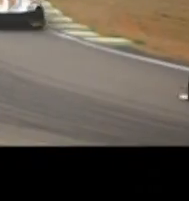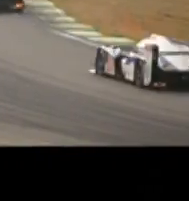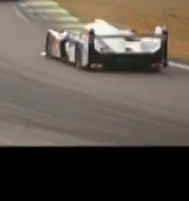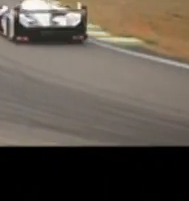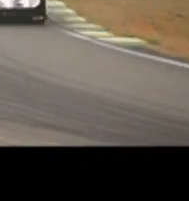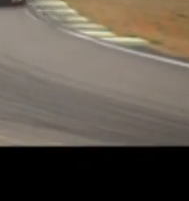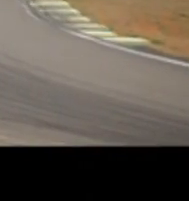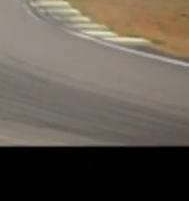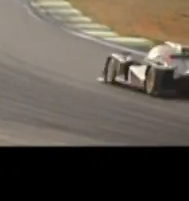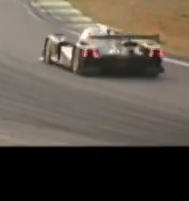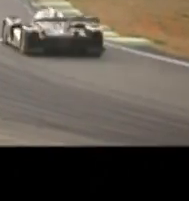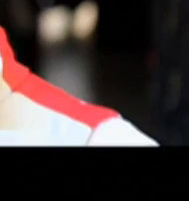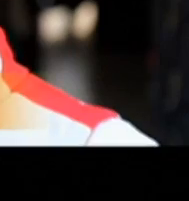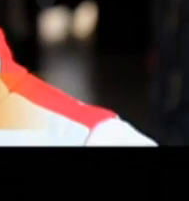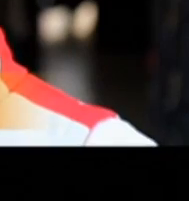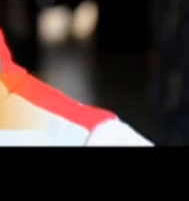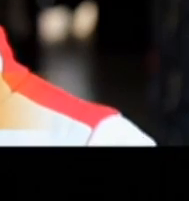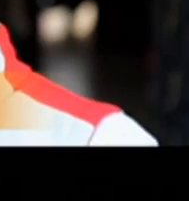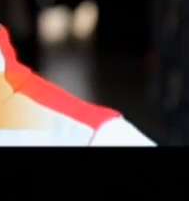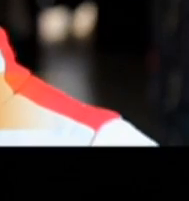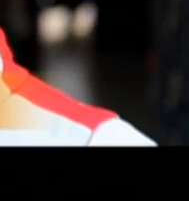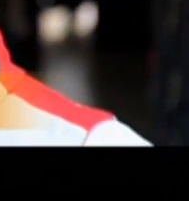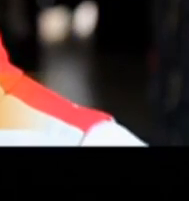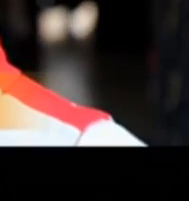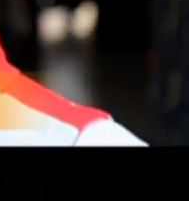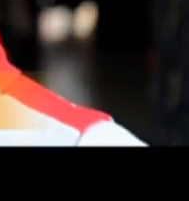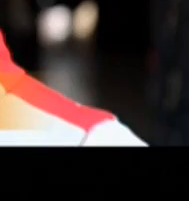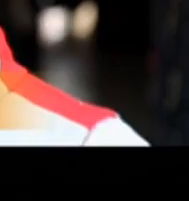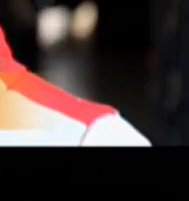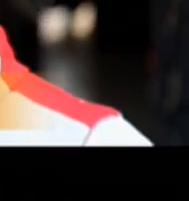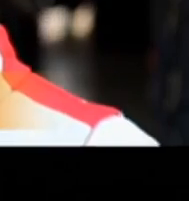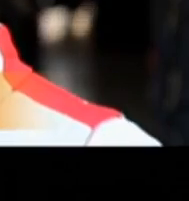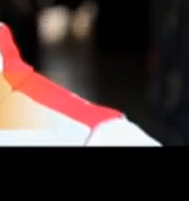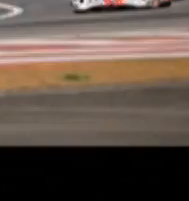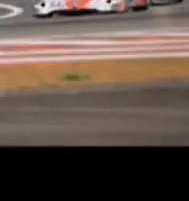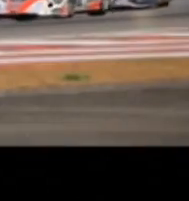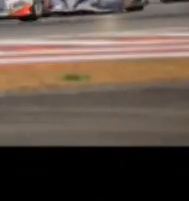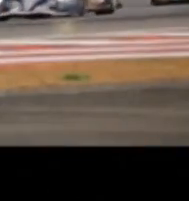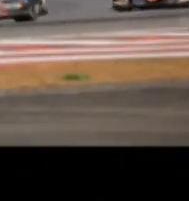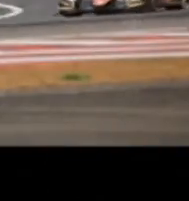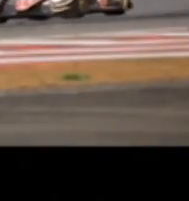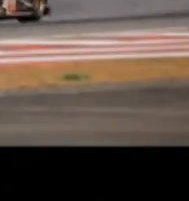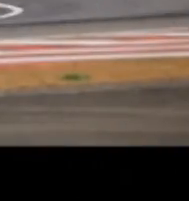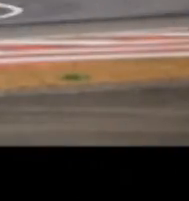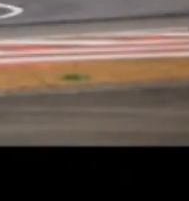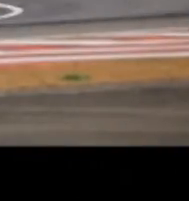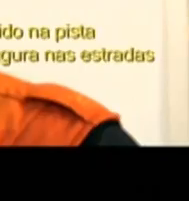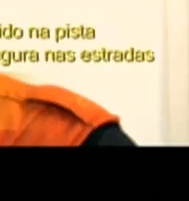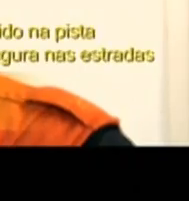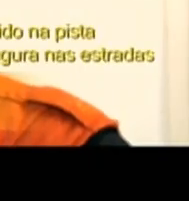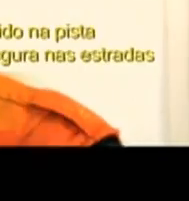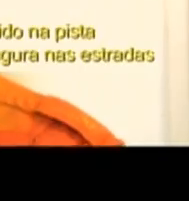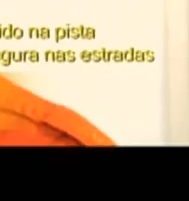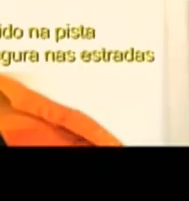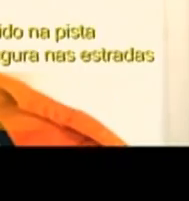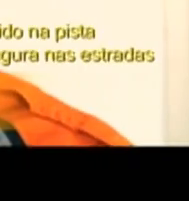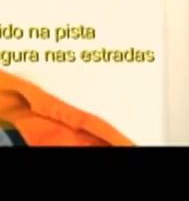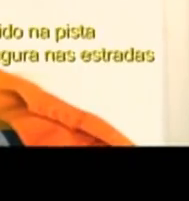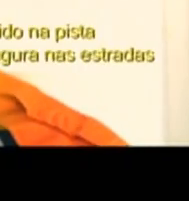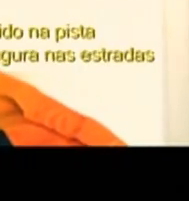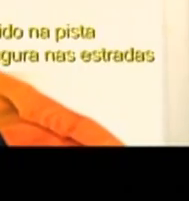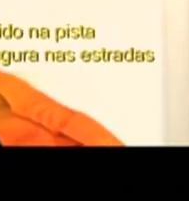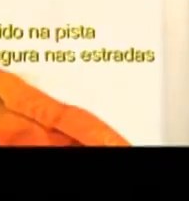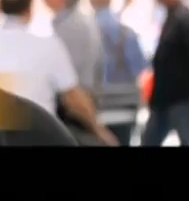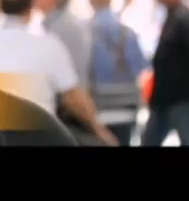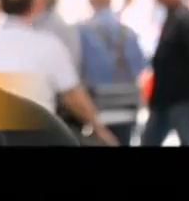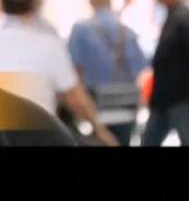Aqui é um ambiente controlado, aqui é um ambiente que você pode acelerar, foi feito para isso. Nas ruas tem que tomar cuidado com o próximo. Drive fast on the track, but be